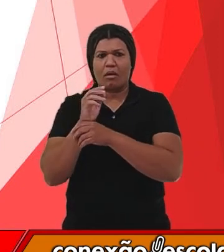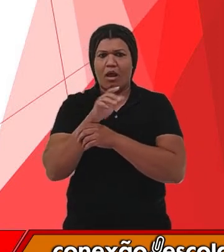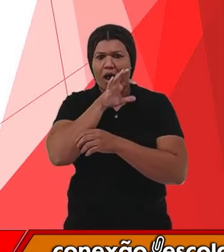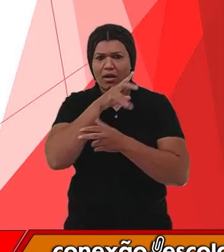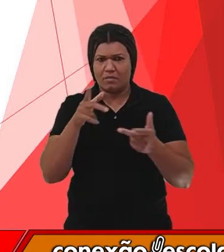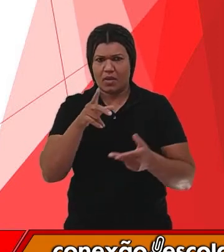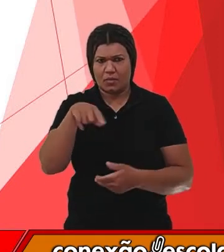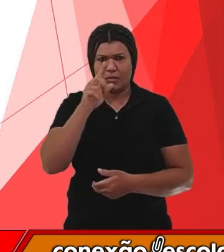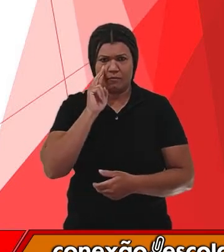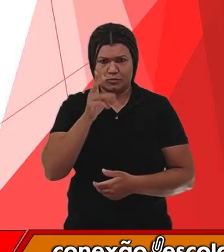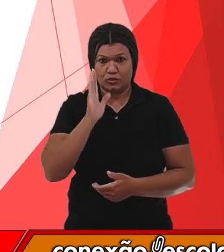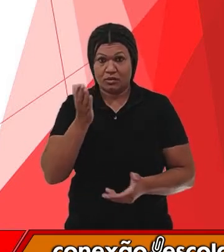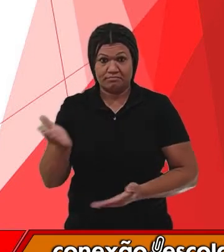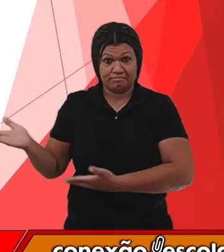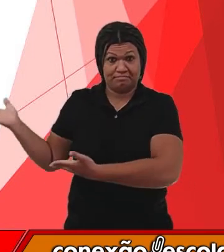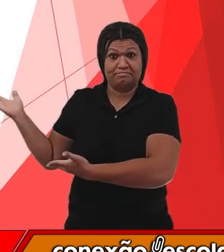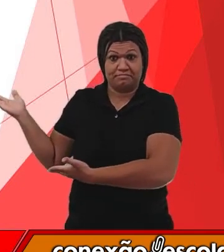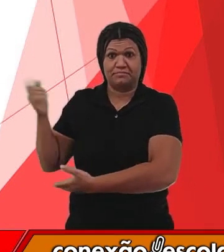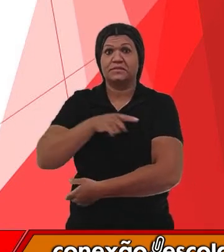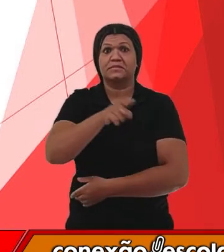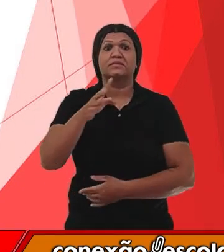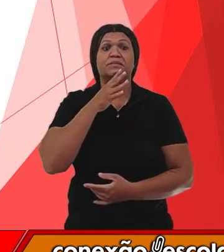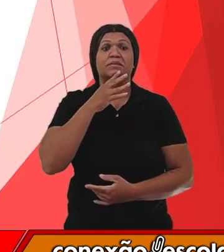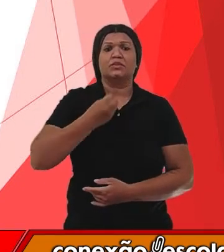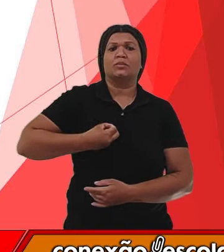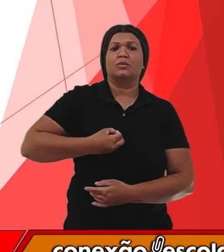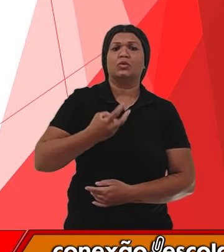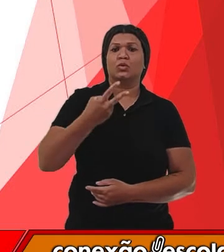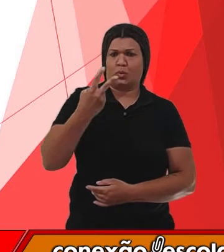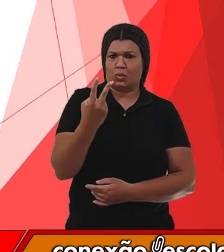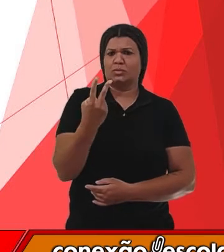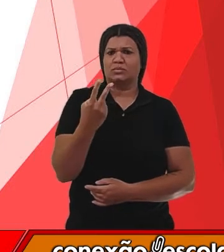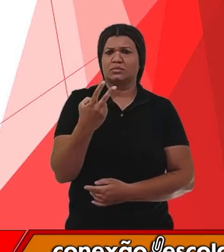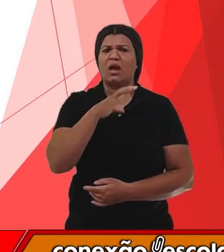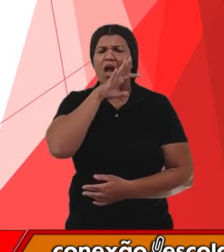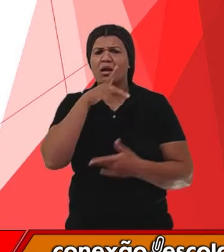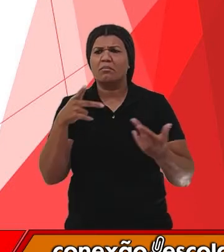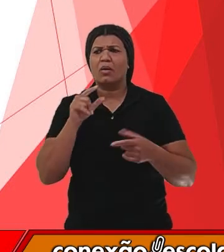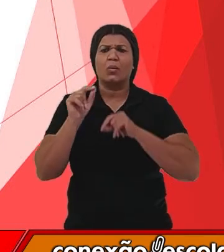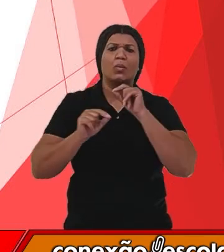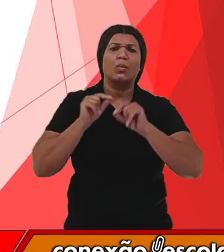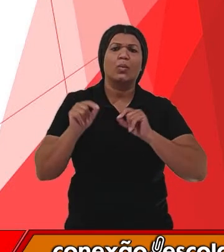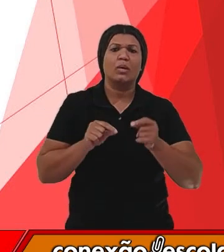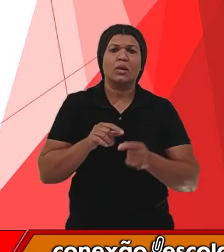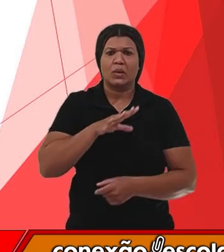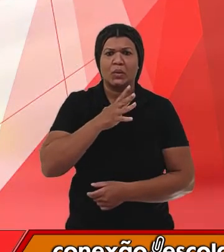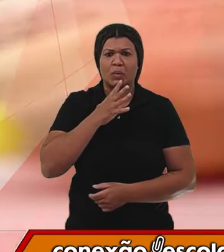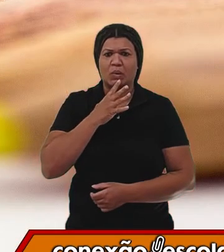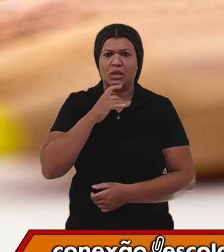aí? Conhecem algum? Nessa imagem número 2, que animal que é esse?